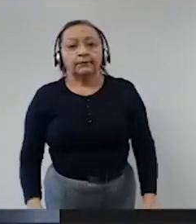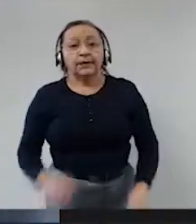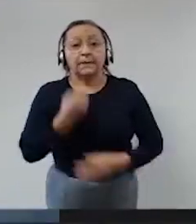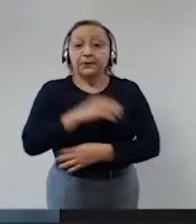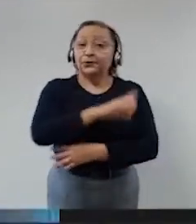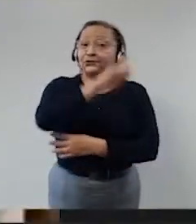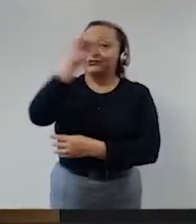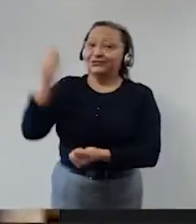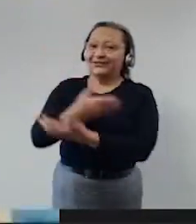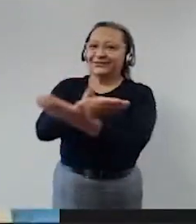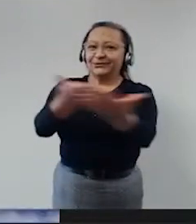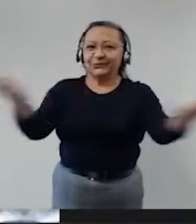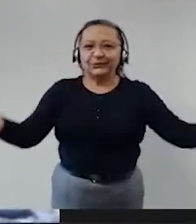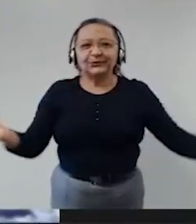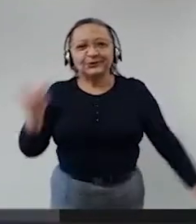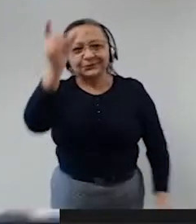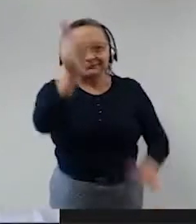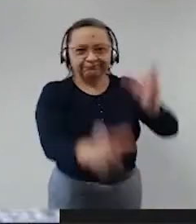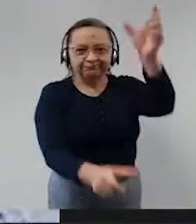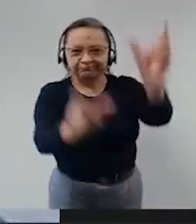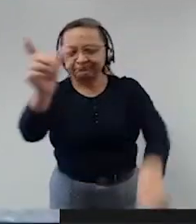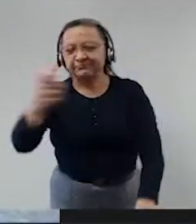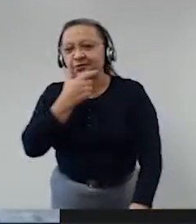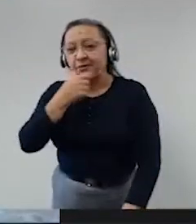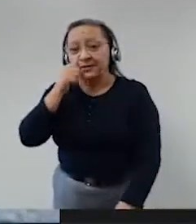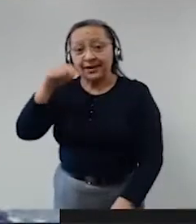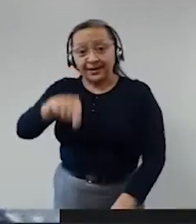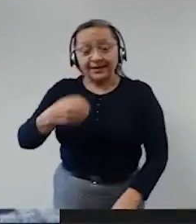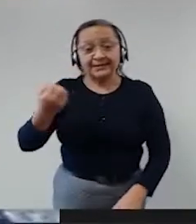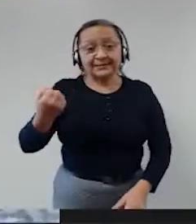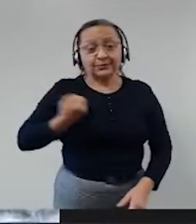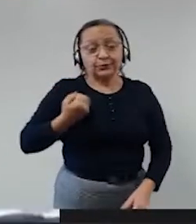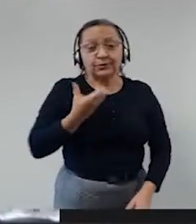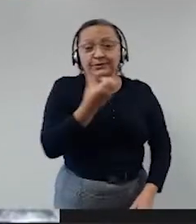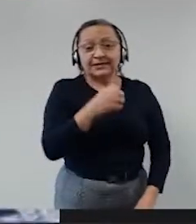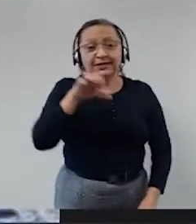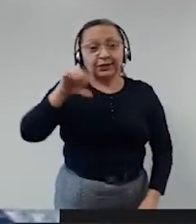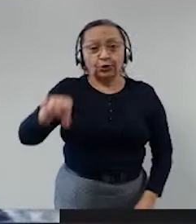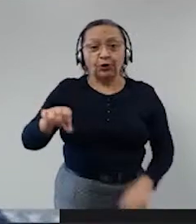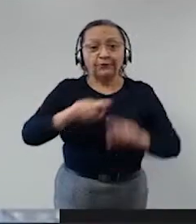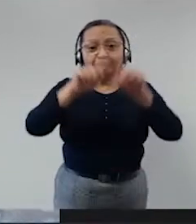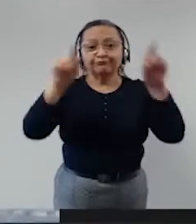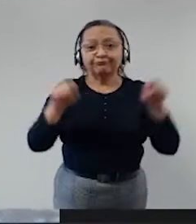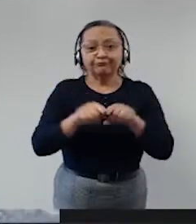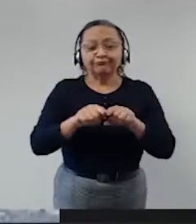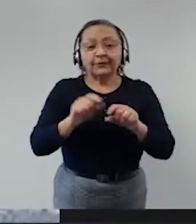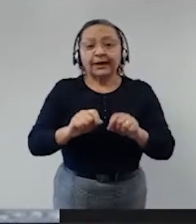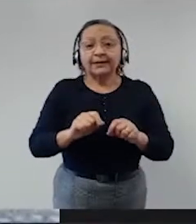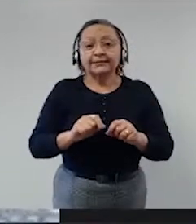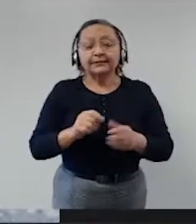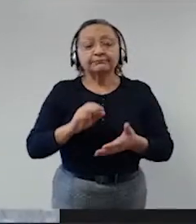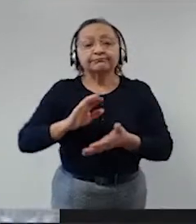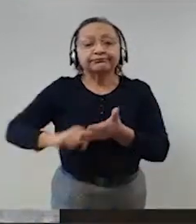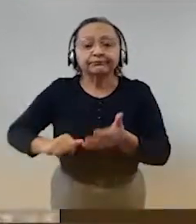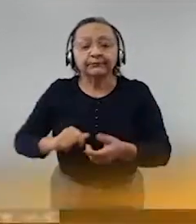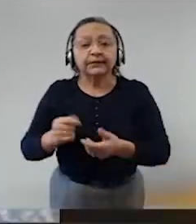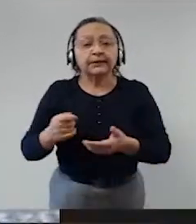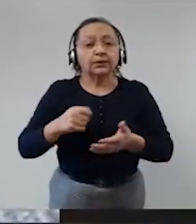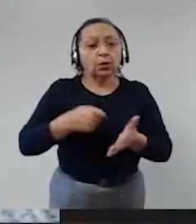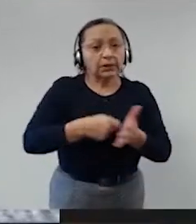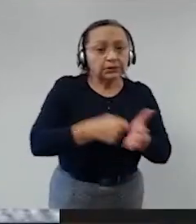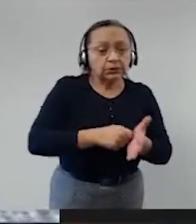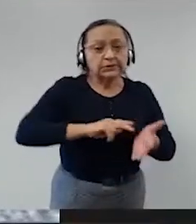Bom dia a todas e todos. Esse é o painel 69, a indispensabilidade das entidades sindicais e sua importância